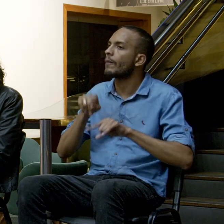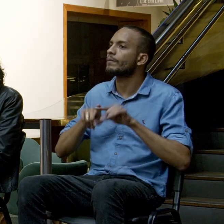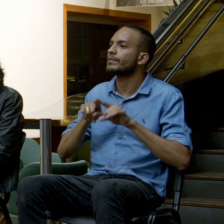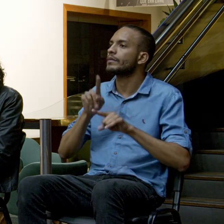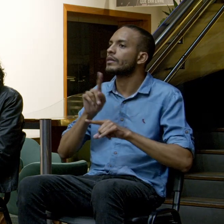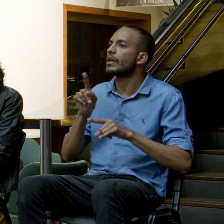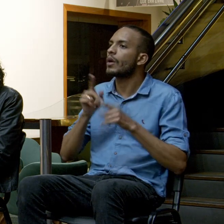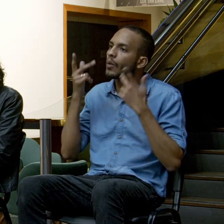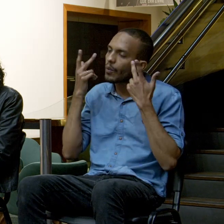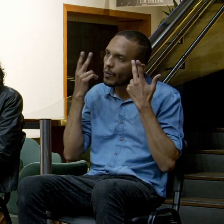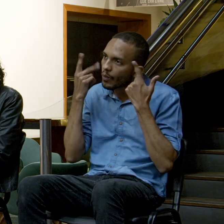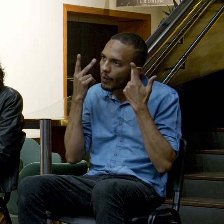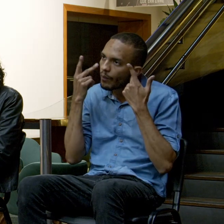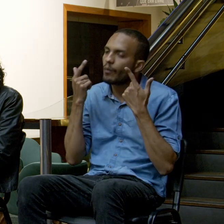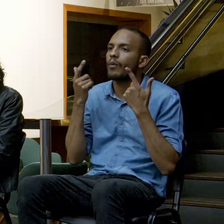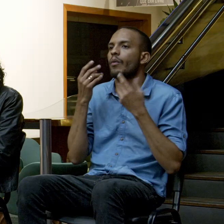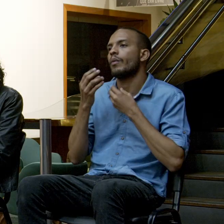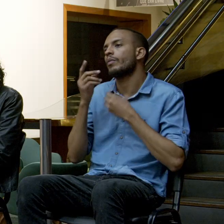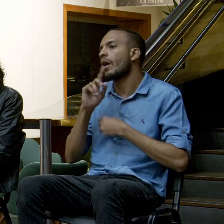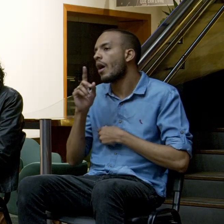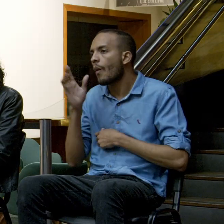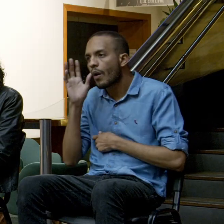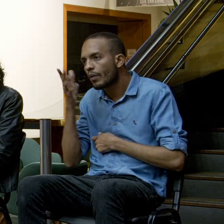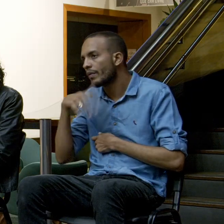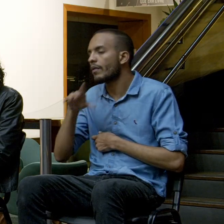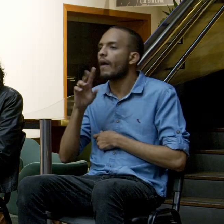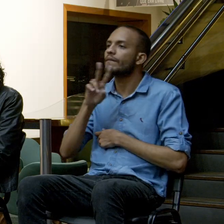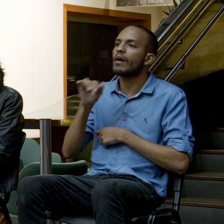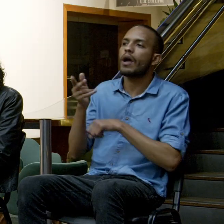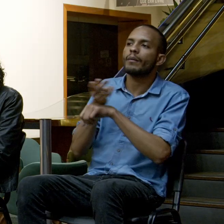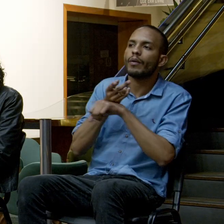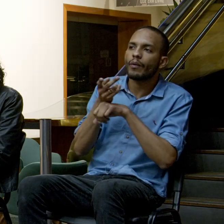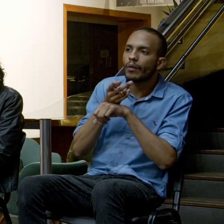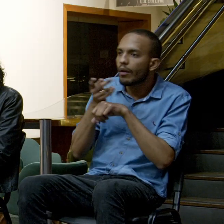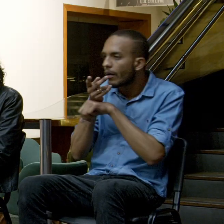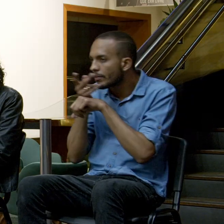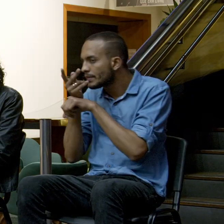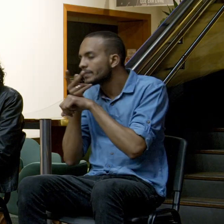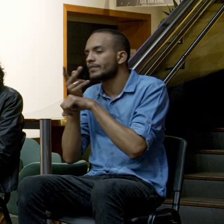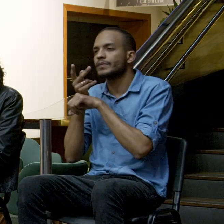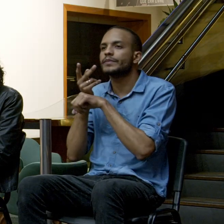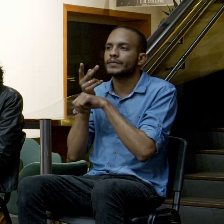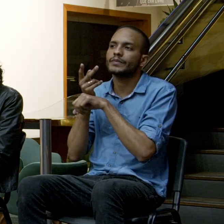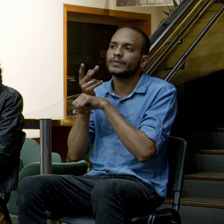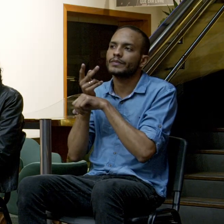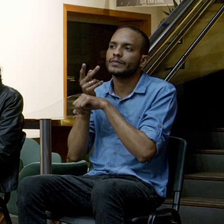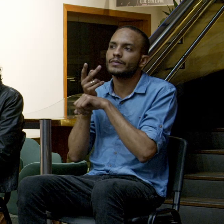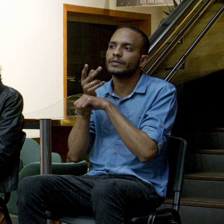não é nunca completamente resolvido, né? E ela vai buscando. Então, acho que